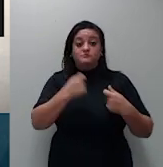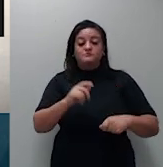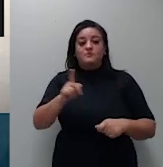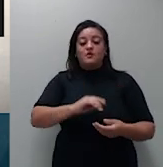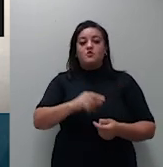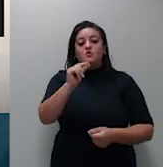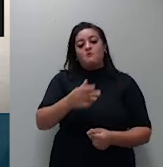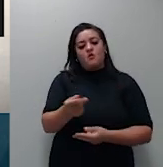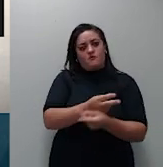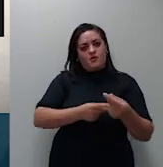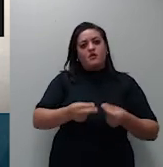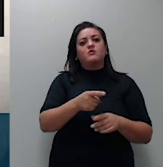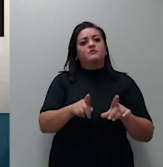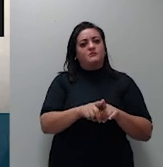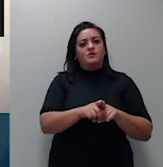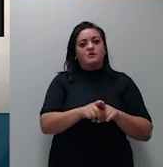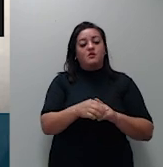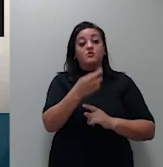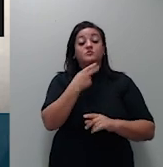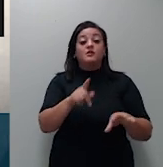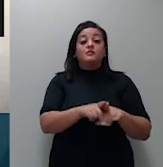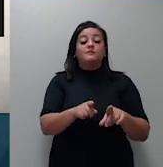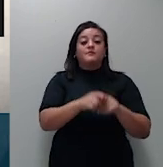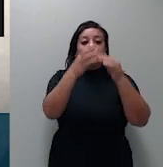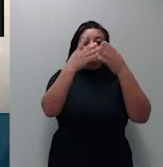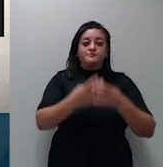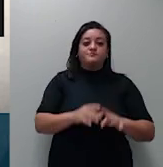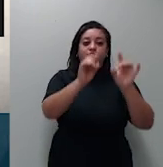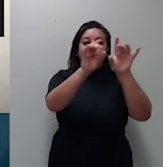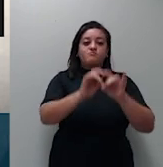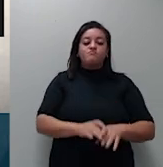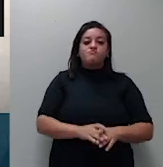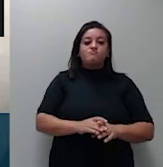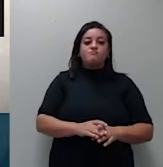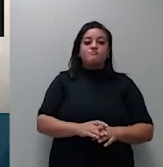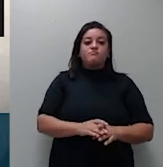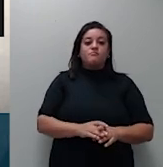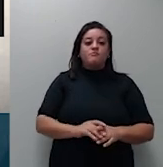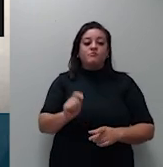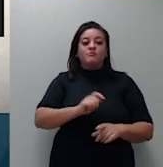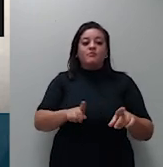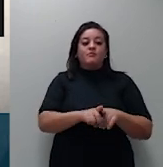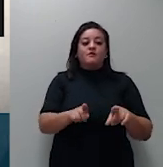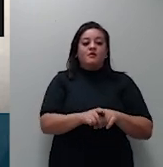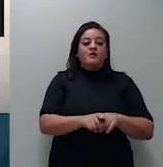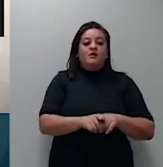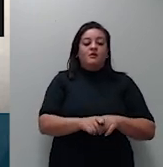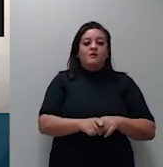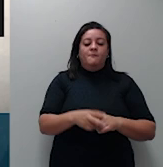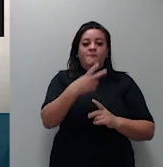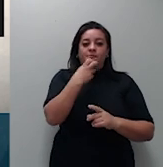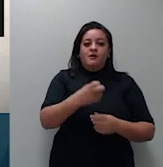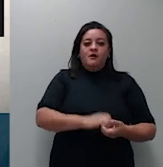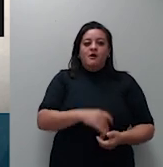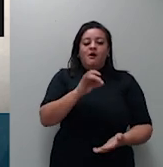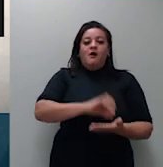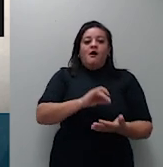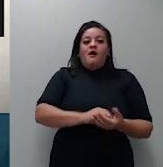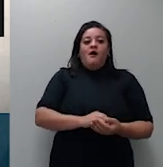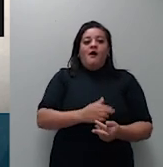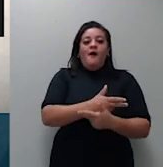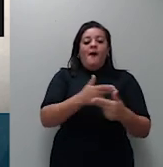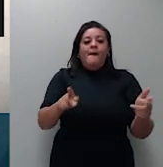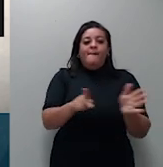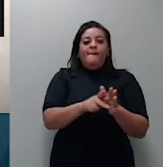o efeito disse que tu tá aqui da instituição voluntária será percebida na realidade de múltiplas propriedades